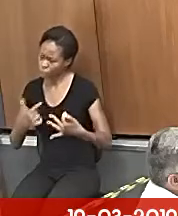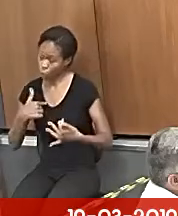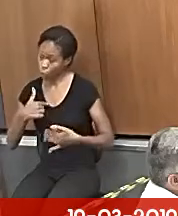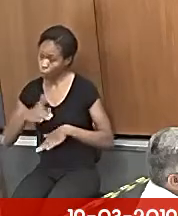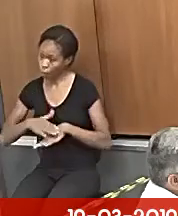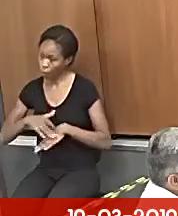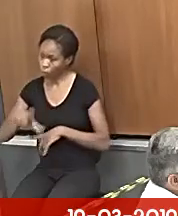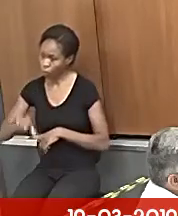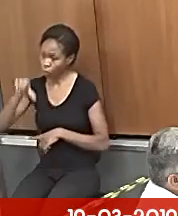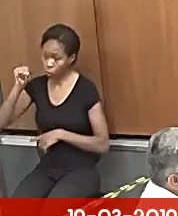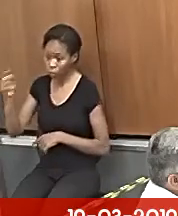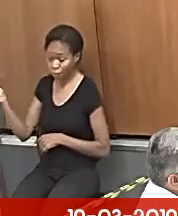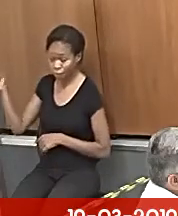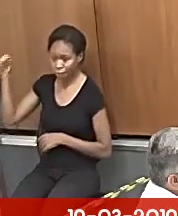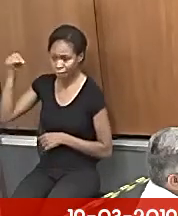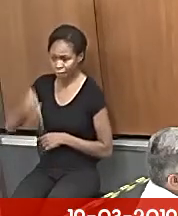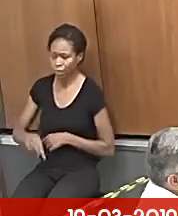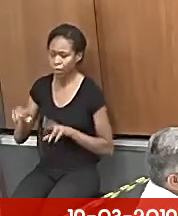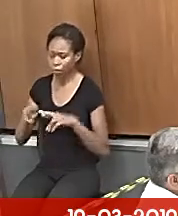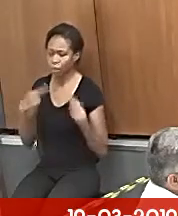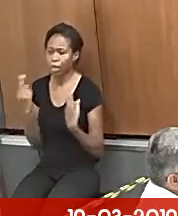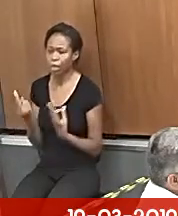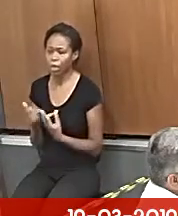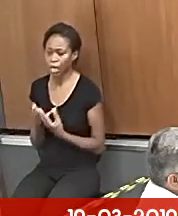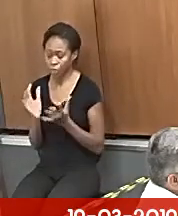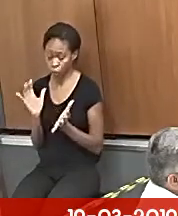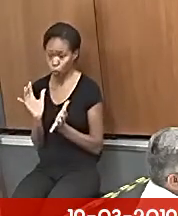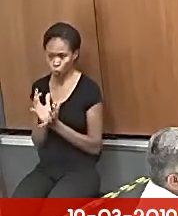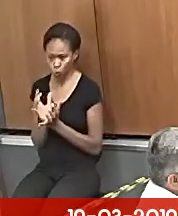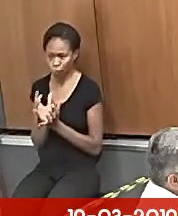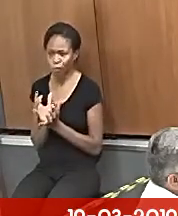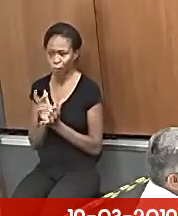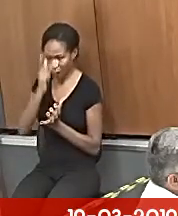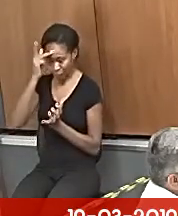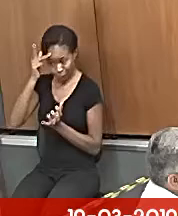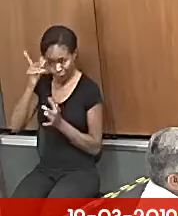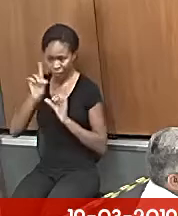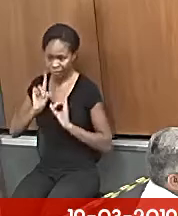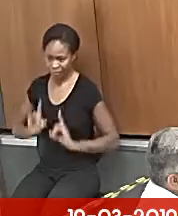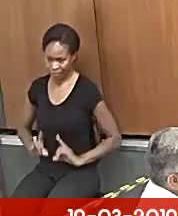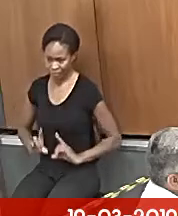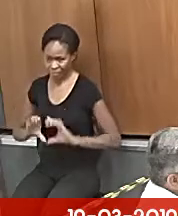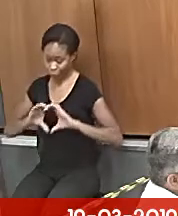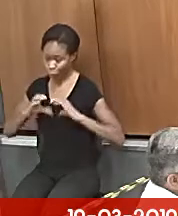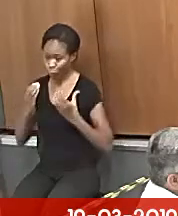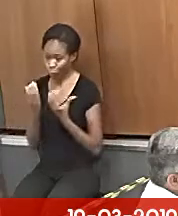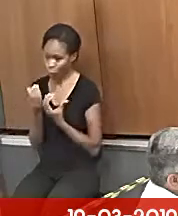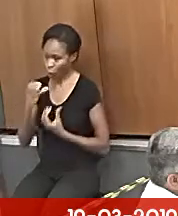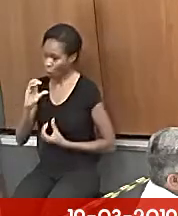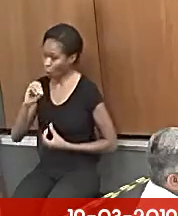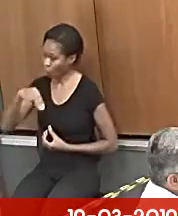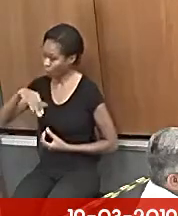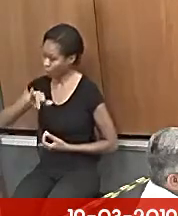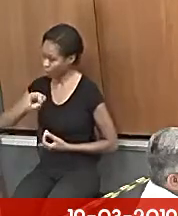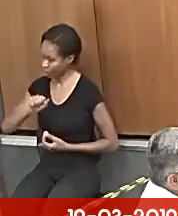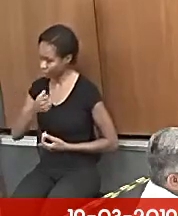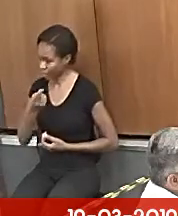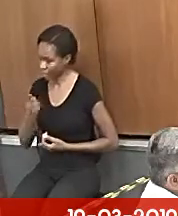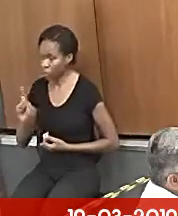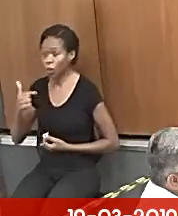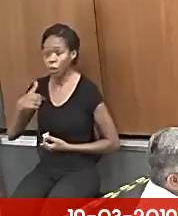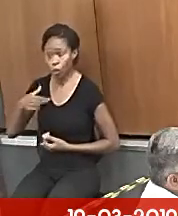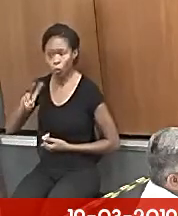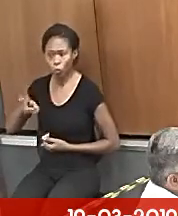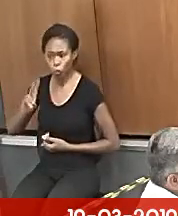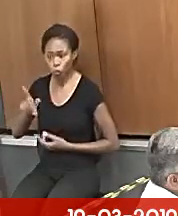que está nessa comissão foi uma escolha eu além de compor essa comissão ainda sou membro efetivo da